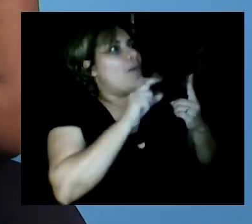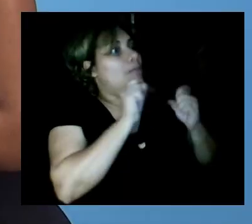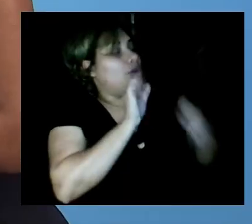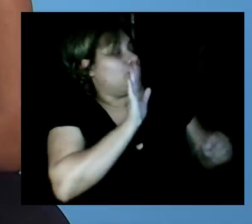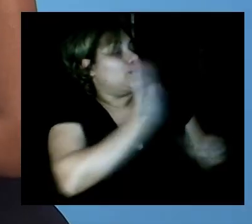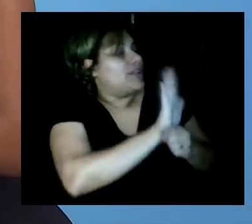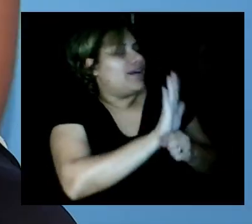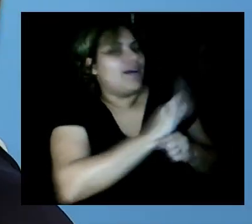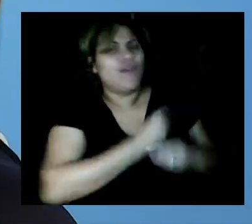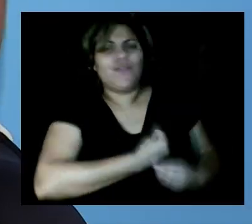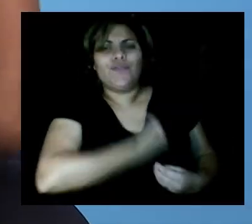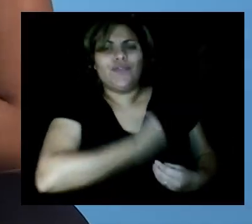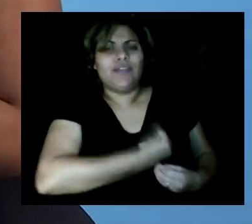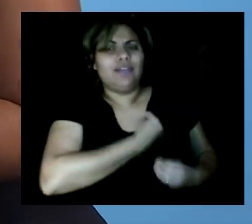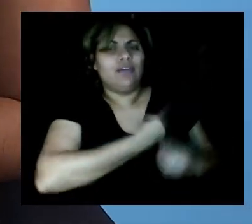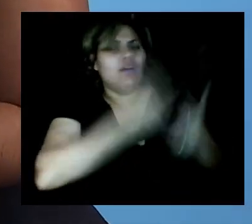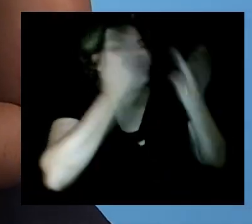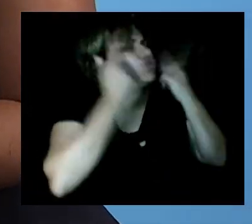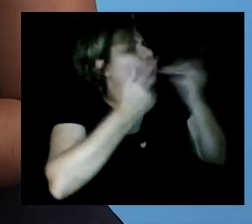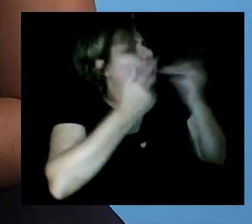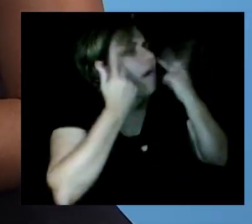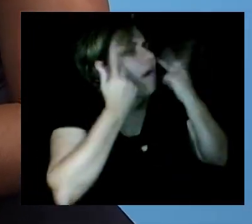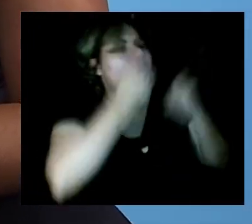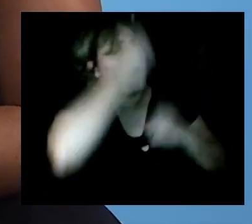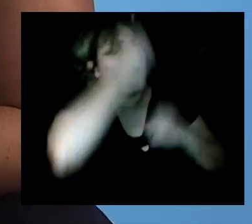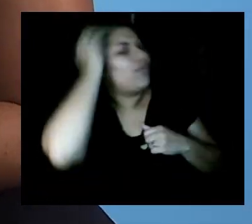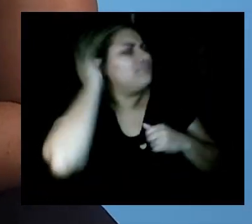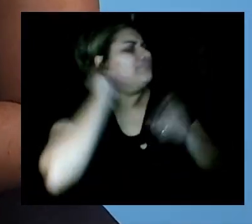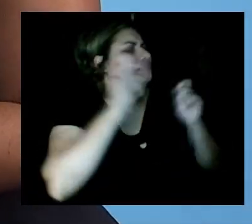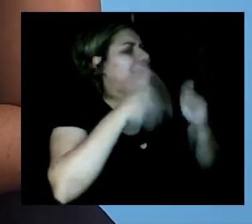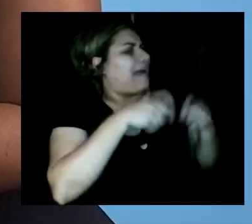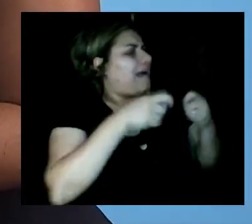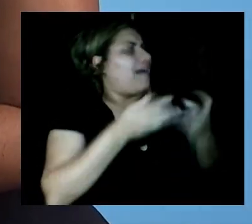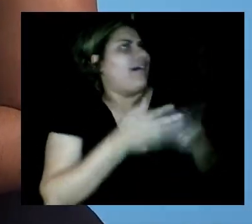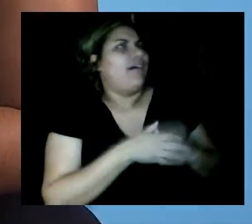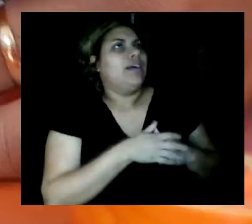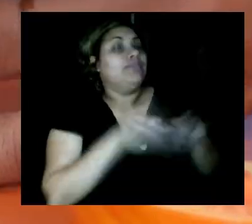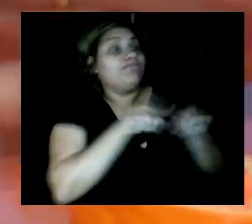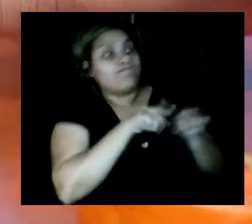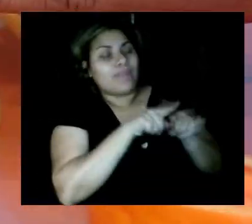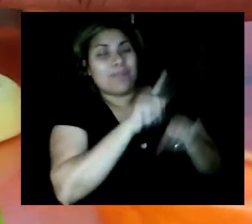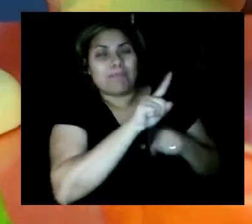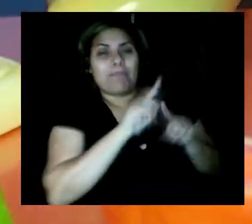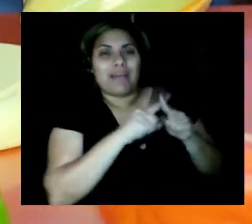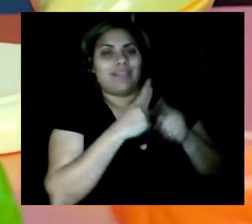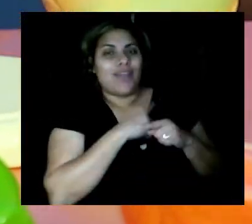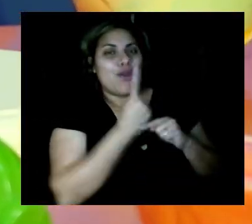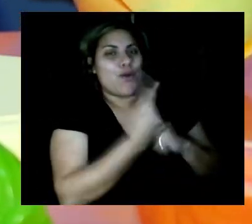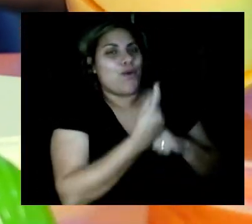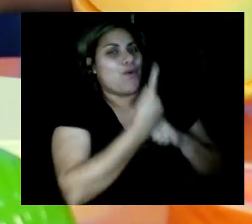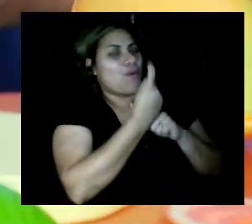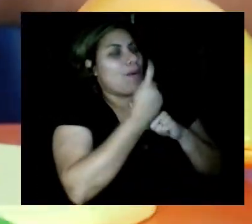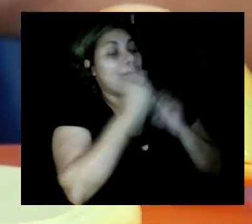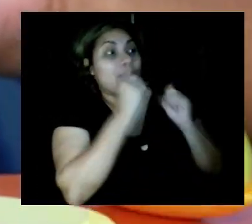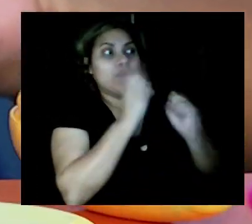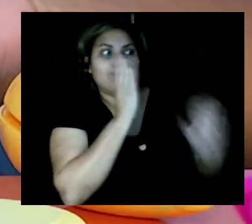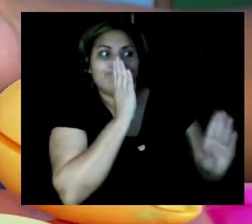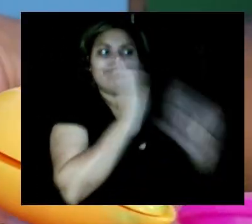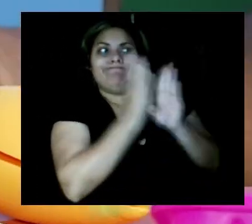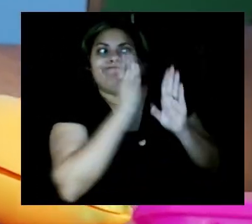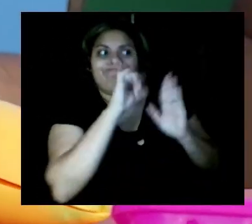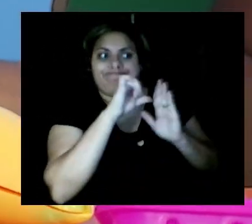bem normal, né? A única coisa que pode ser que pegue mais pra frente,